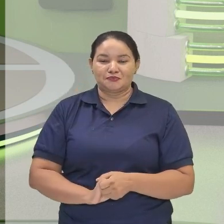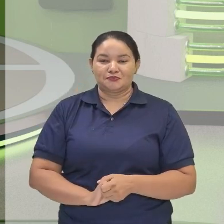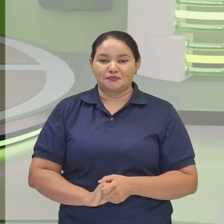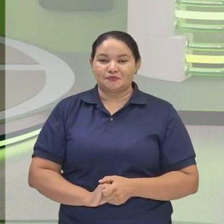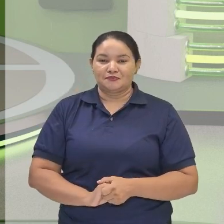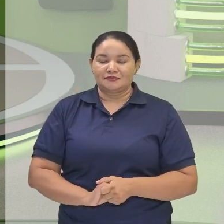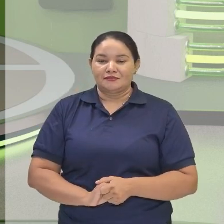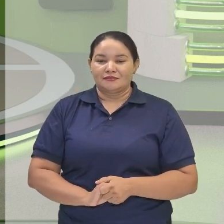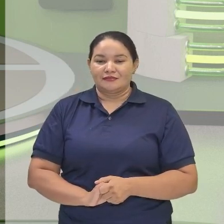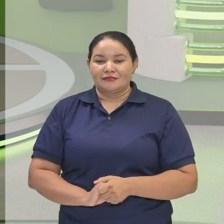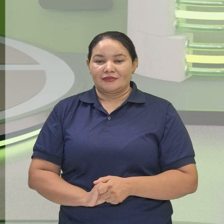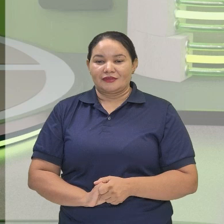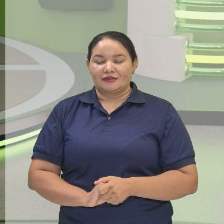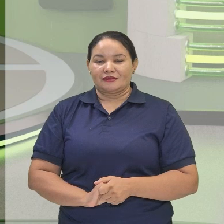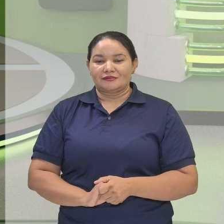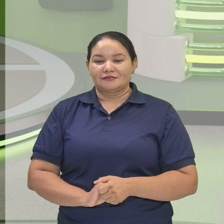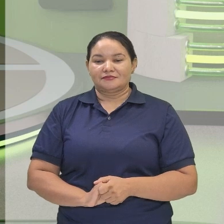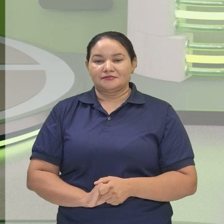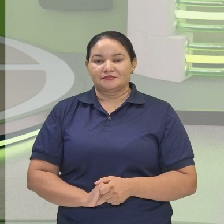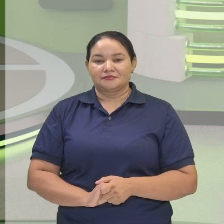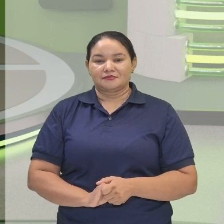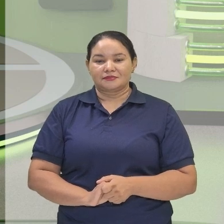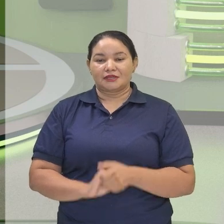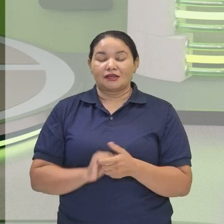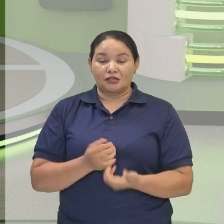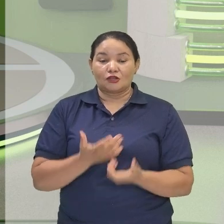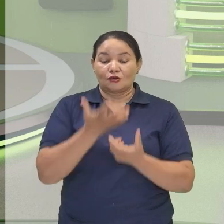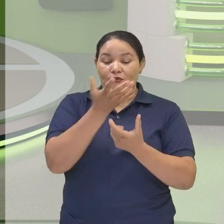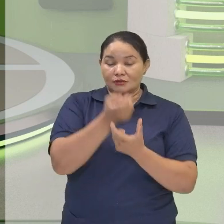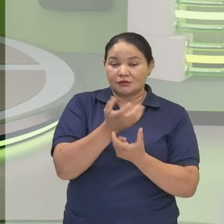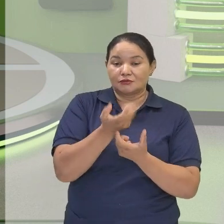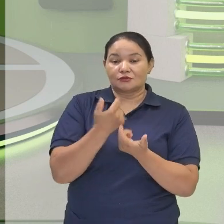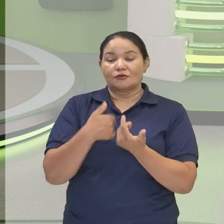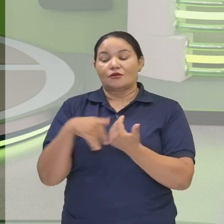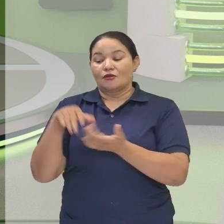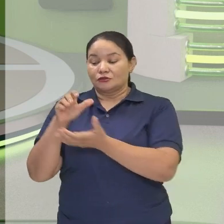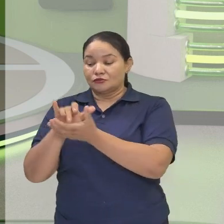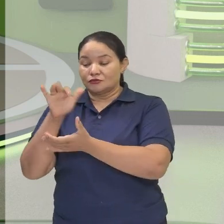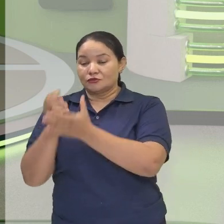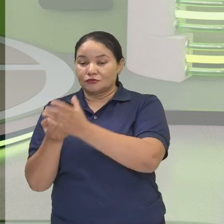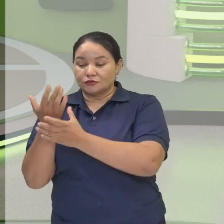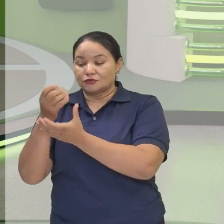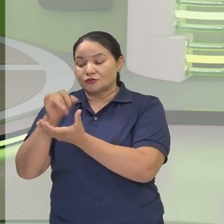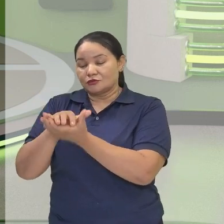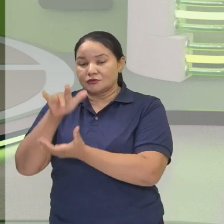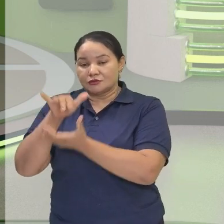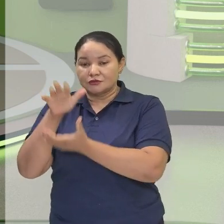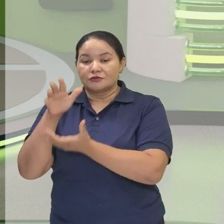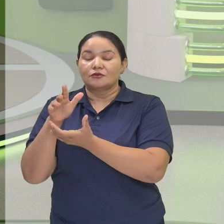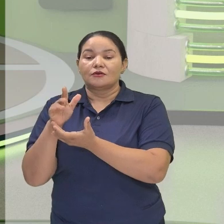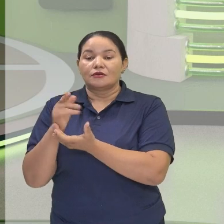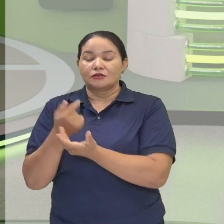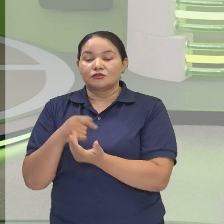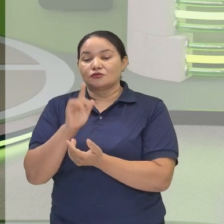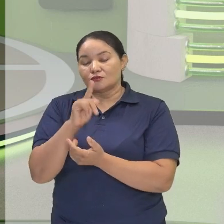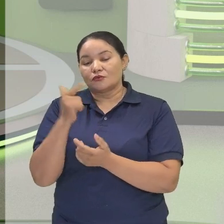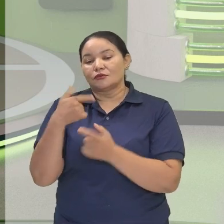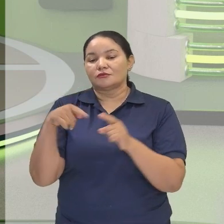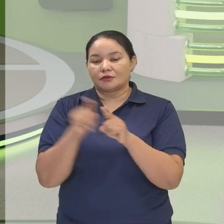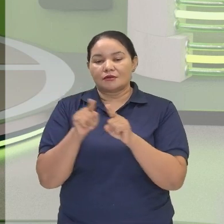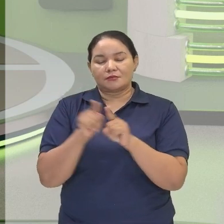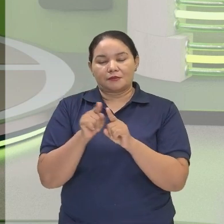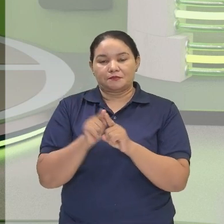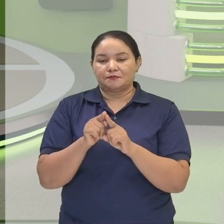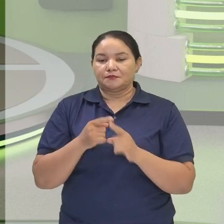entendido, né? Que vocês tenham entendido essas diferenças entre receptores, geradores e resistores. Agora, pessoal, vamos falar um pouco